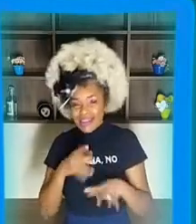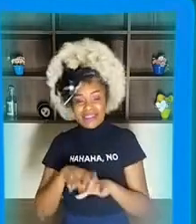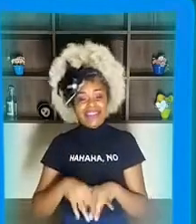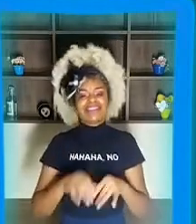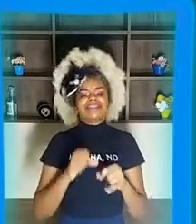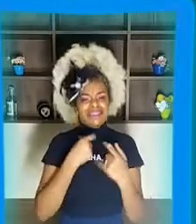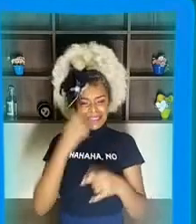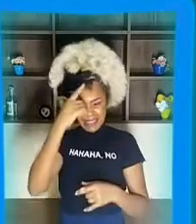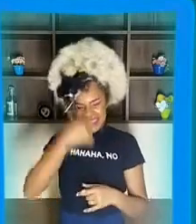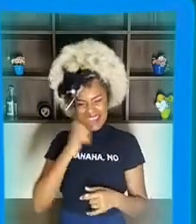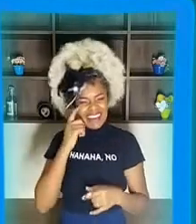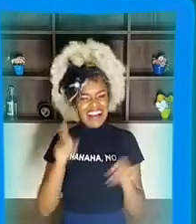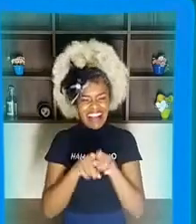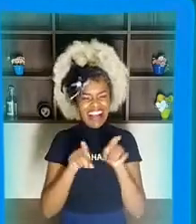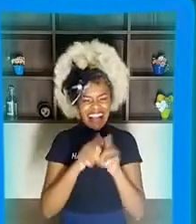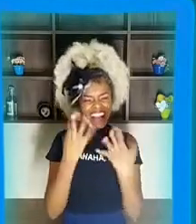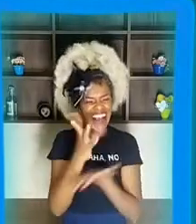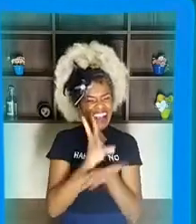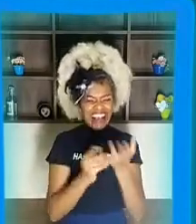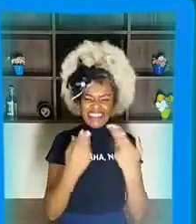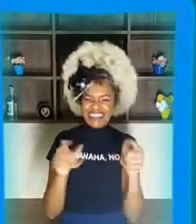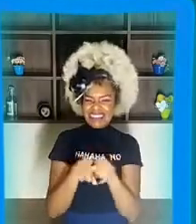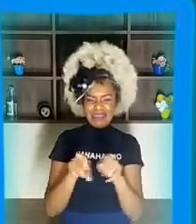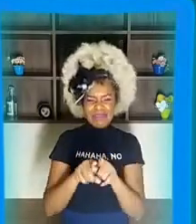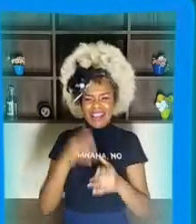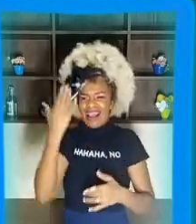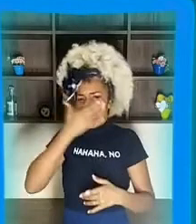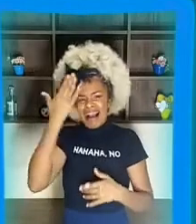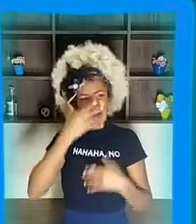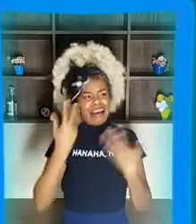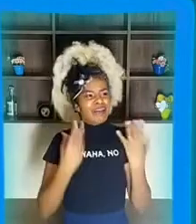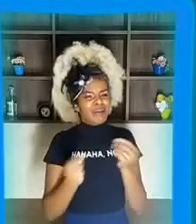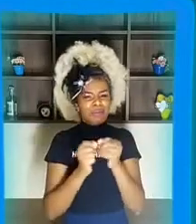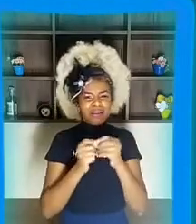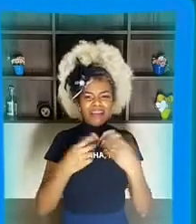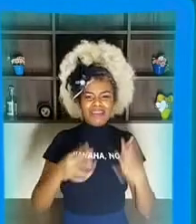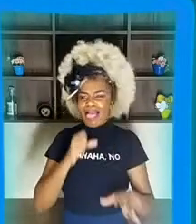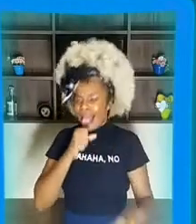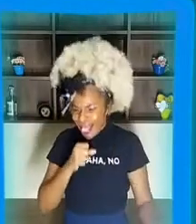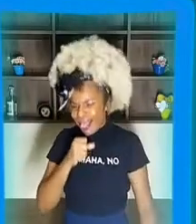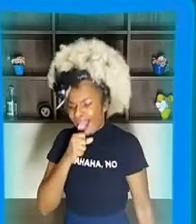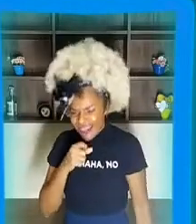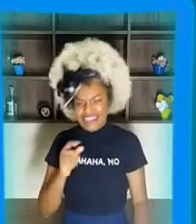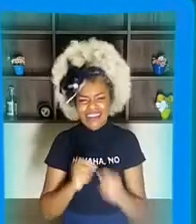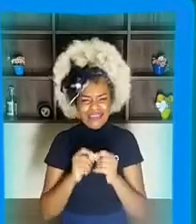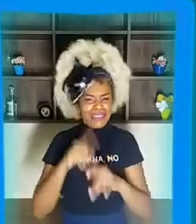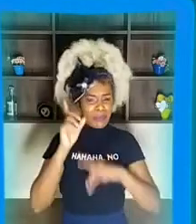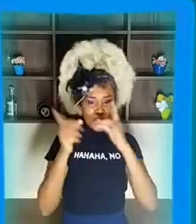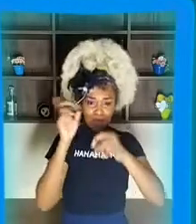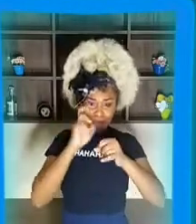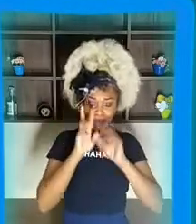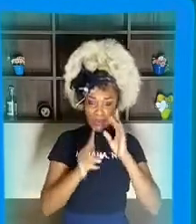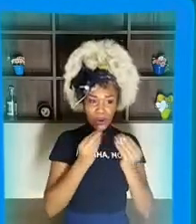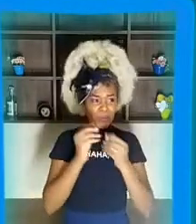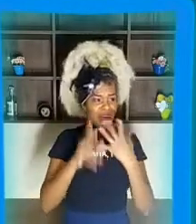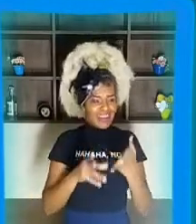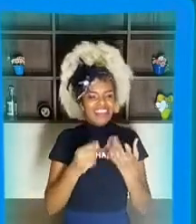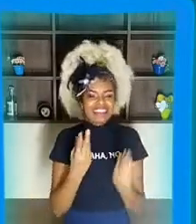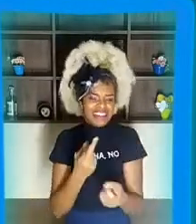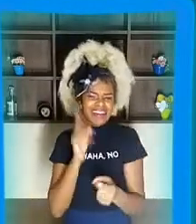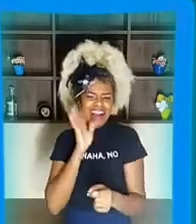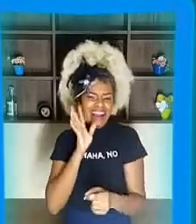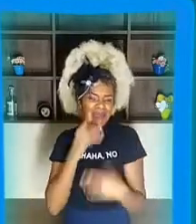faz também lá. Ela... ah, eu não consegui ver ela fazendo essa parte, depois eu vou voltar para assistir como é que é. A tosse aí, muito